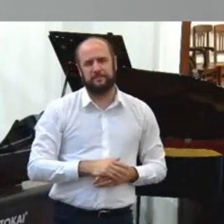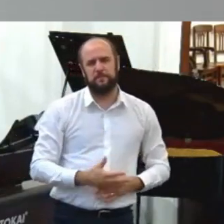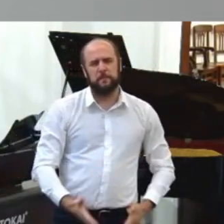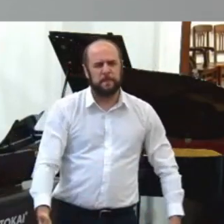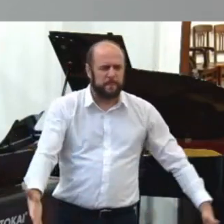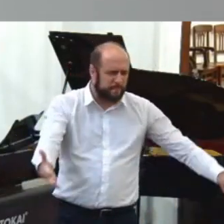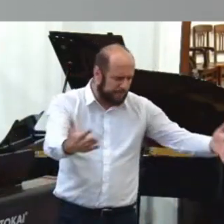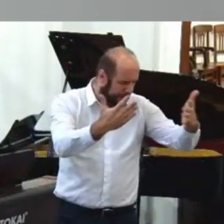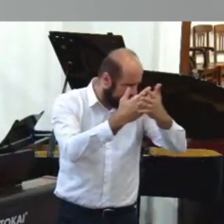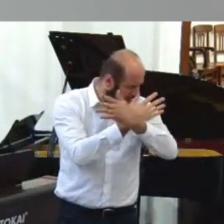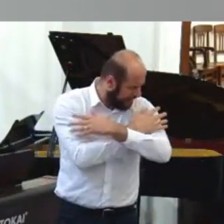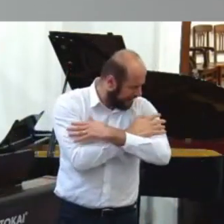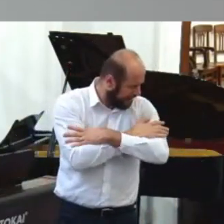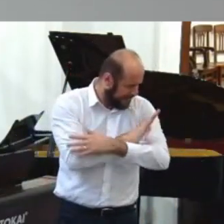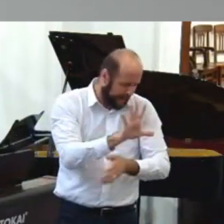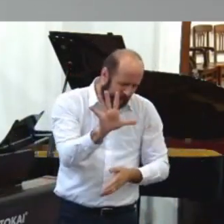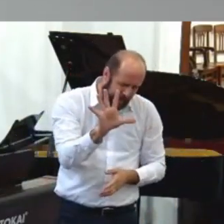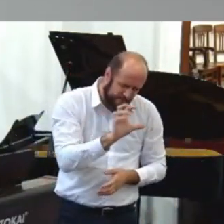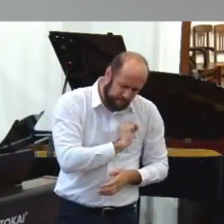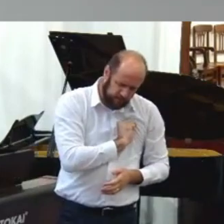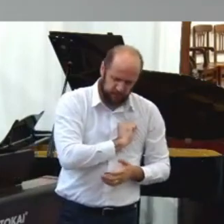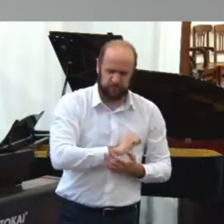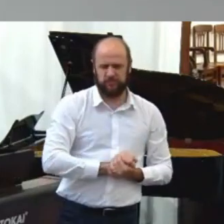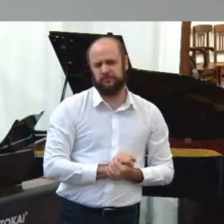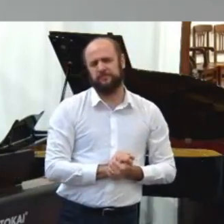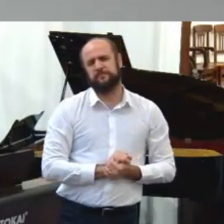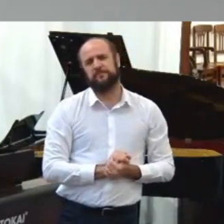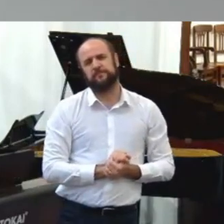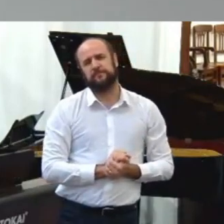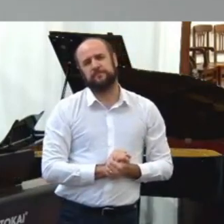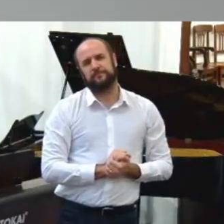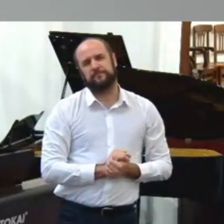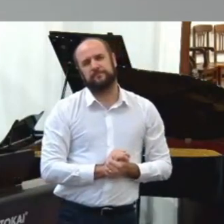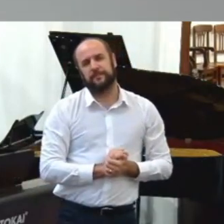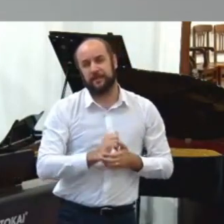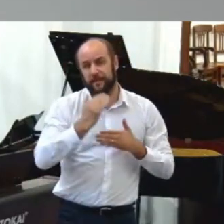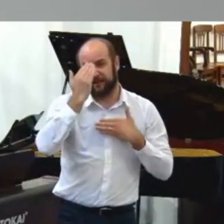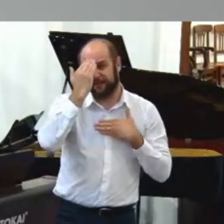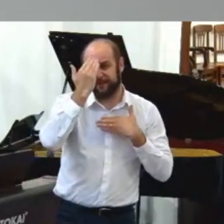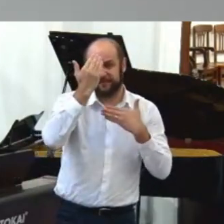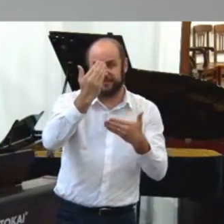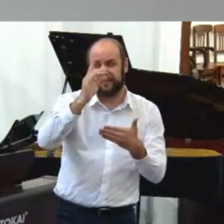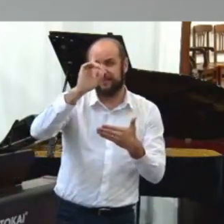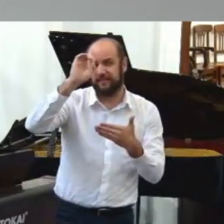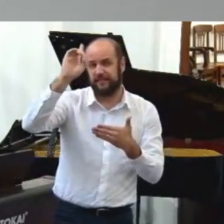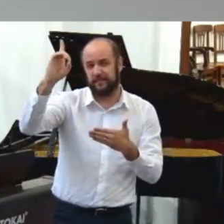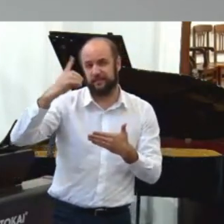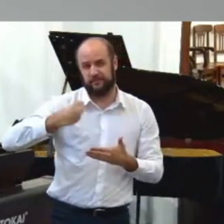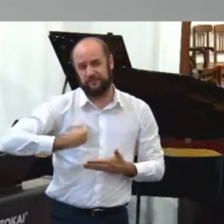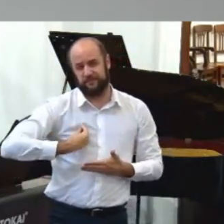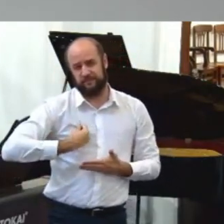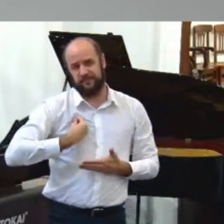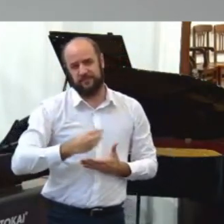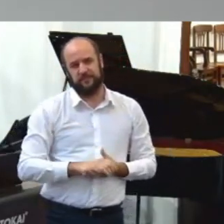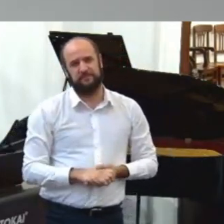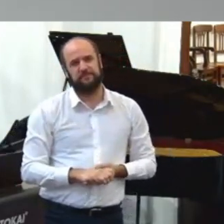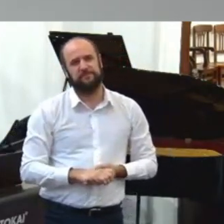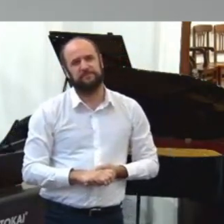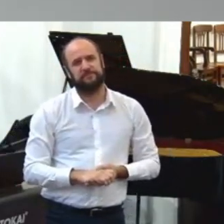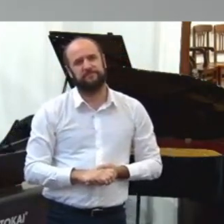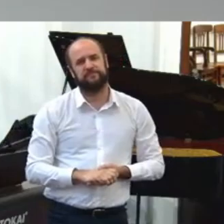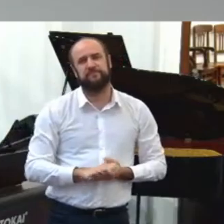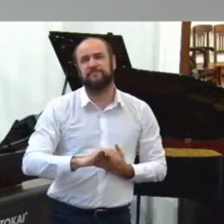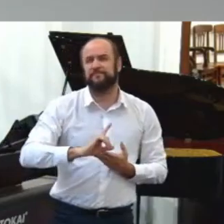abracemos as mães com todo o carinho que se deve abraçar, mas agradeçamos a Deus por elas.